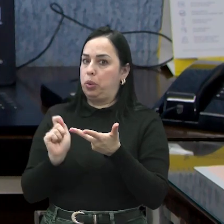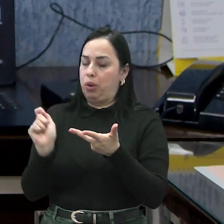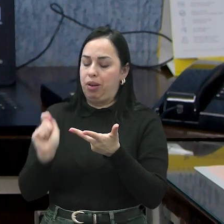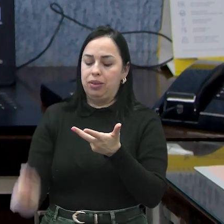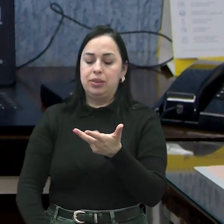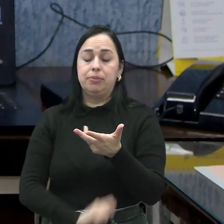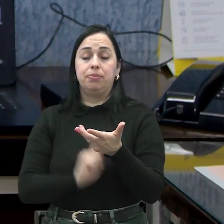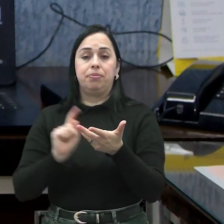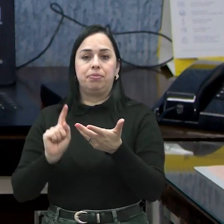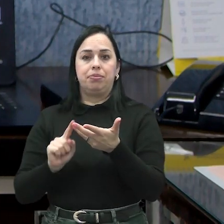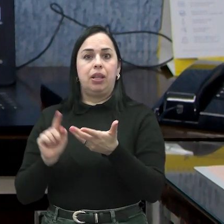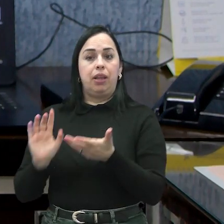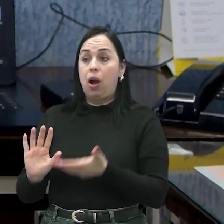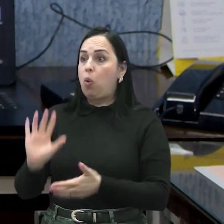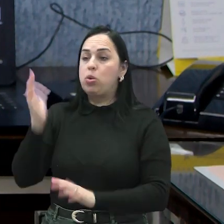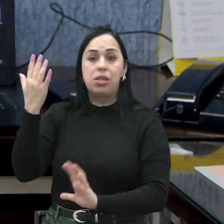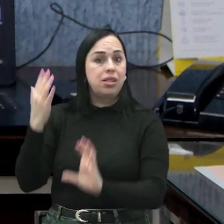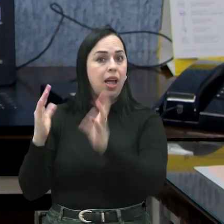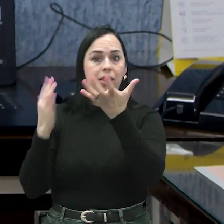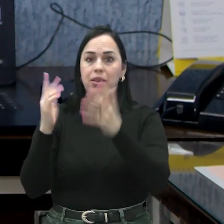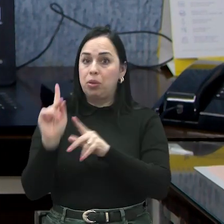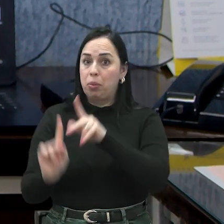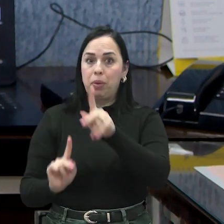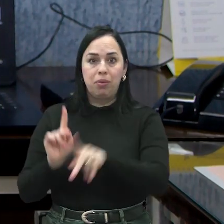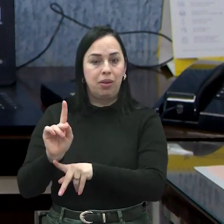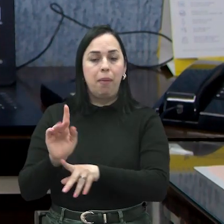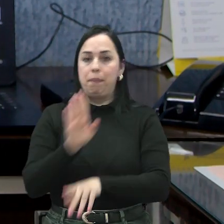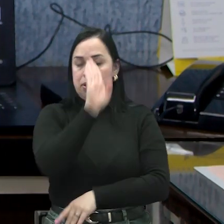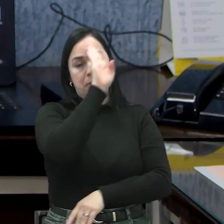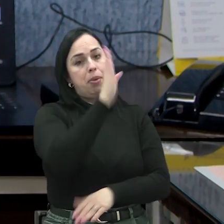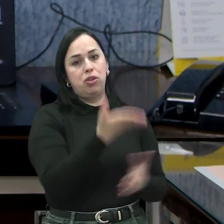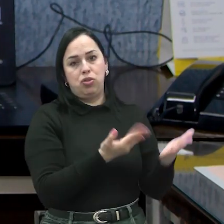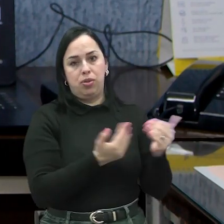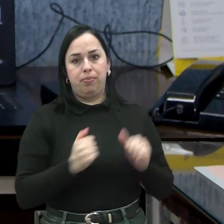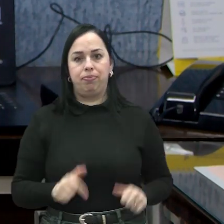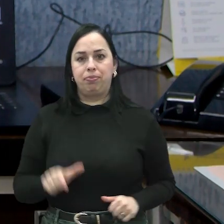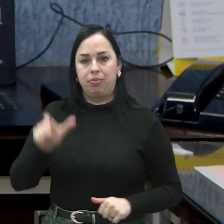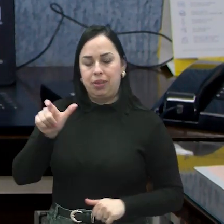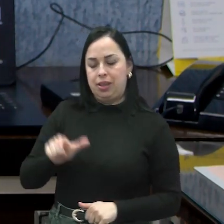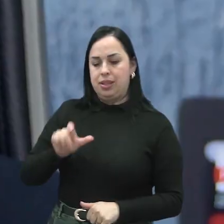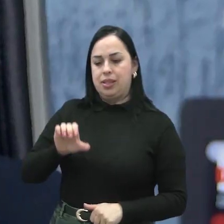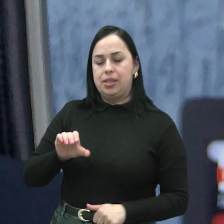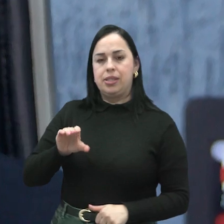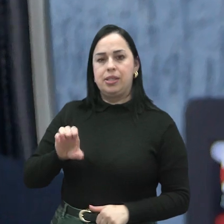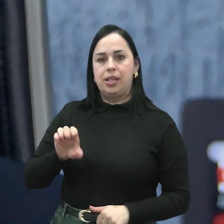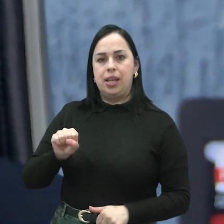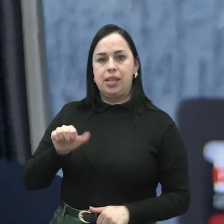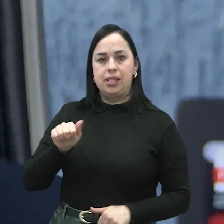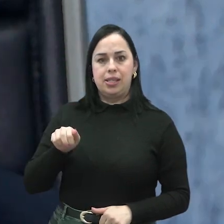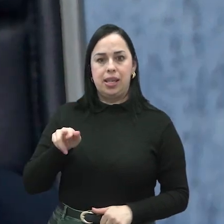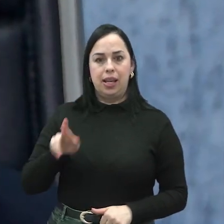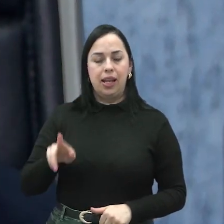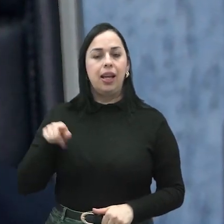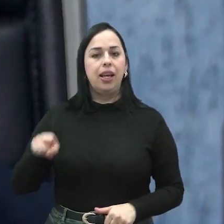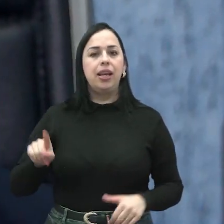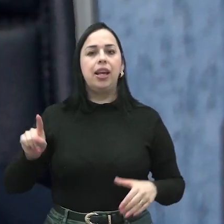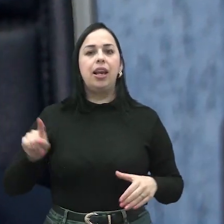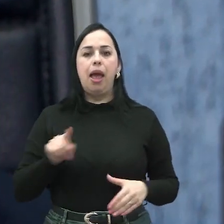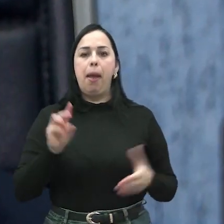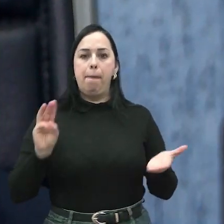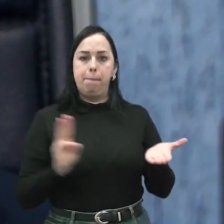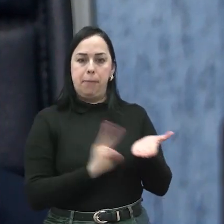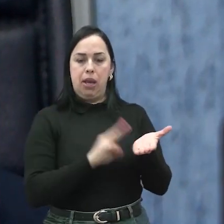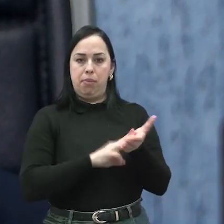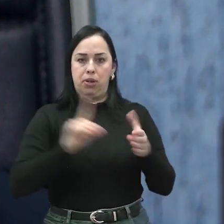de colocar, está frequente na população adulta, inclusive jovens. César Araújo, que é membro